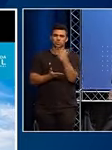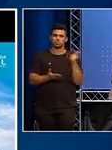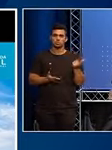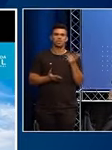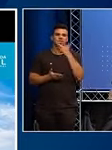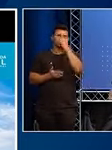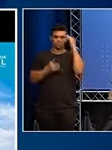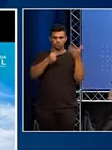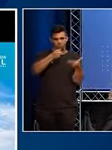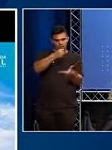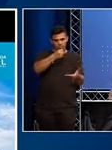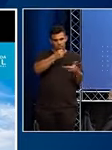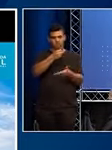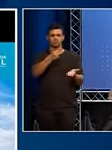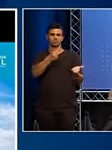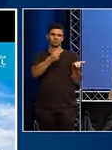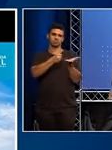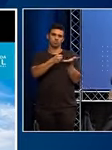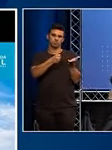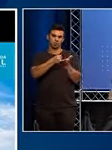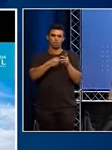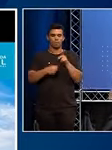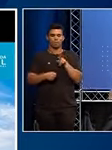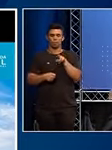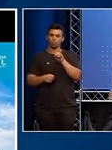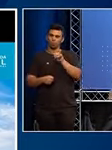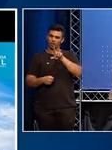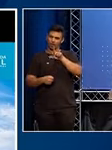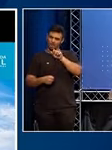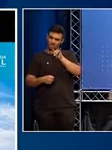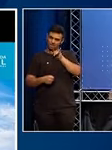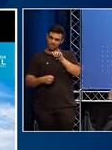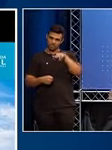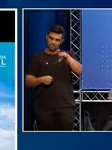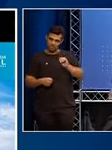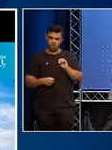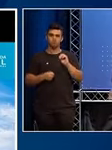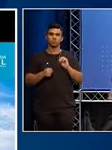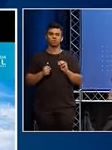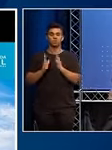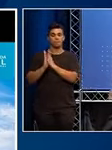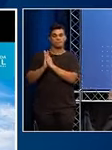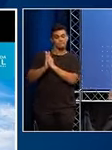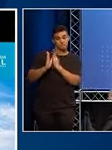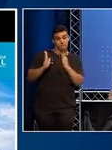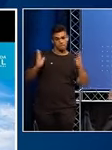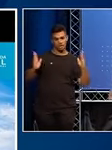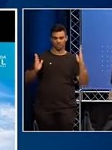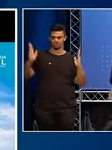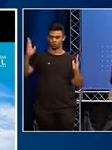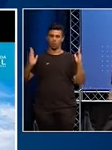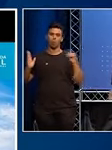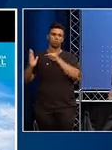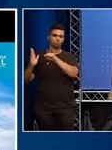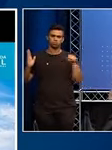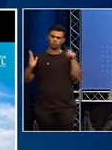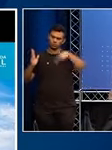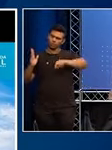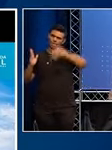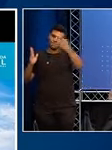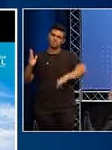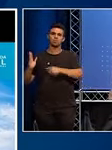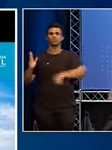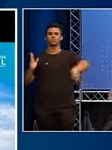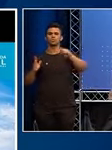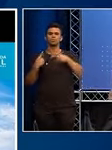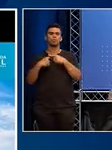o pronampiano e o pronafiano, e no longo prazo. Por isso que eu afirmo para vocês, por que a gente está